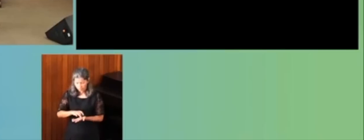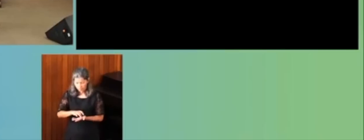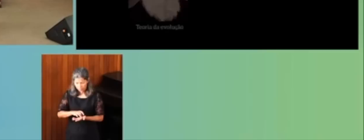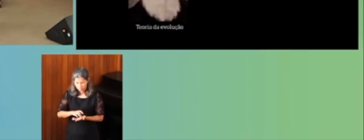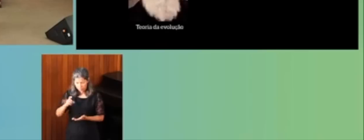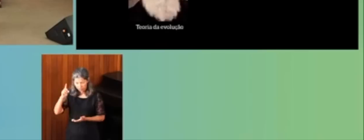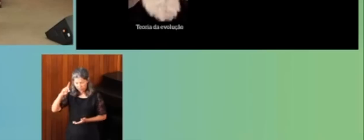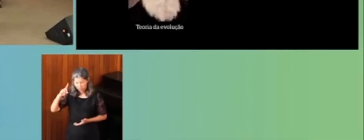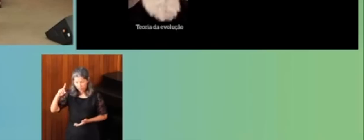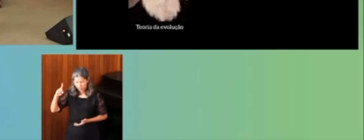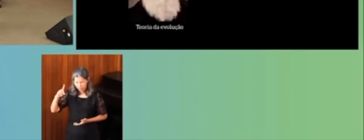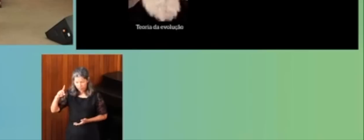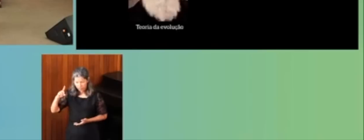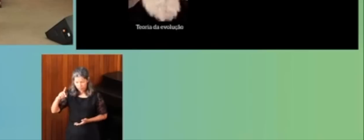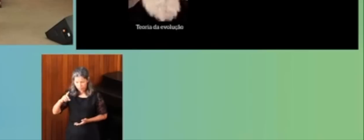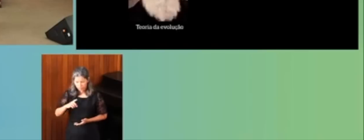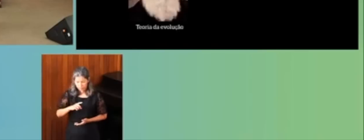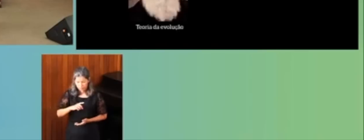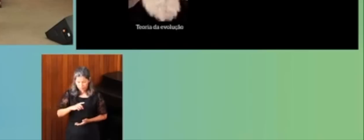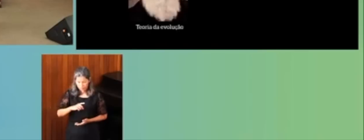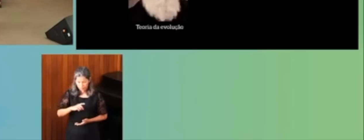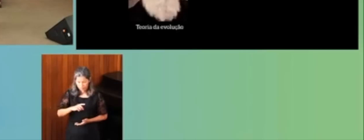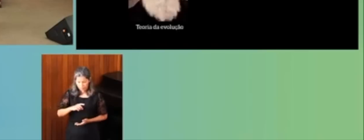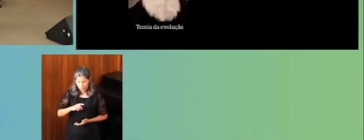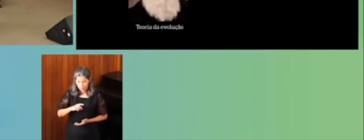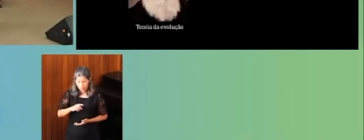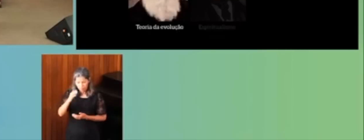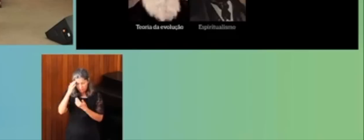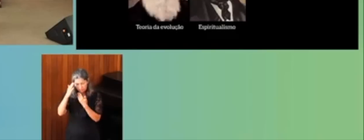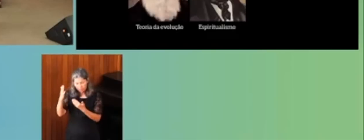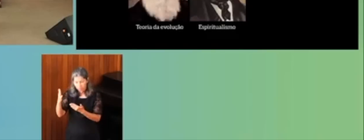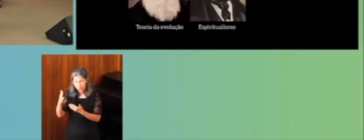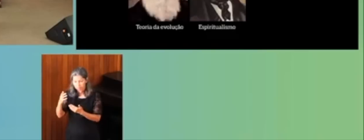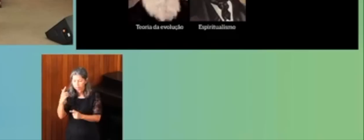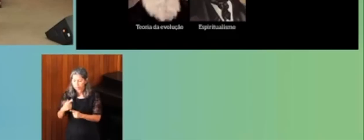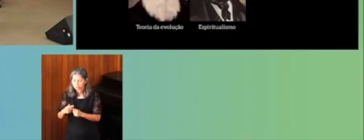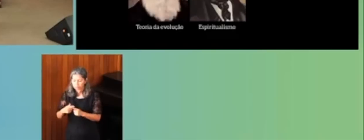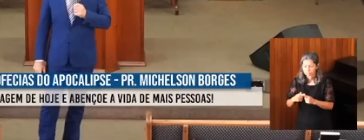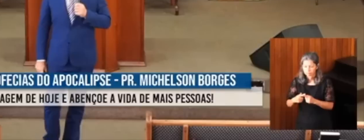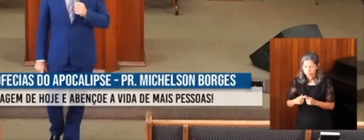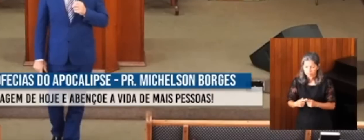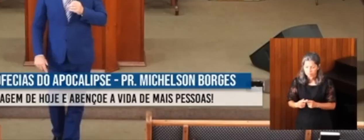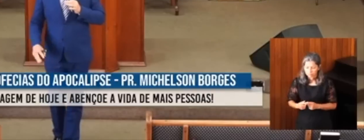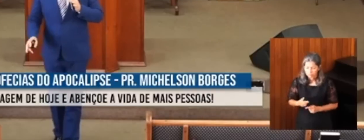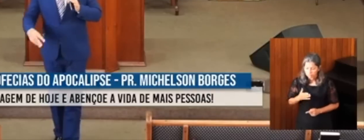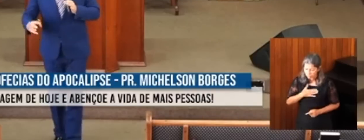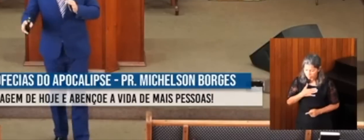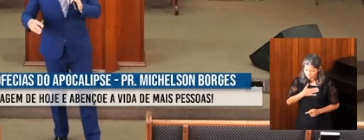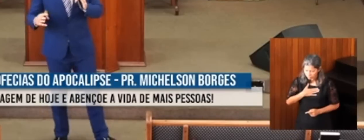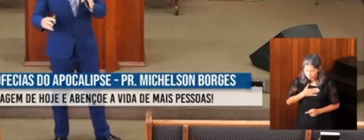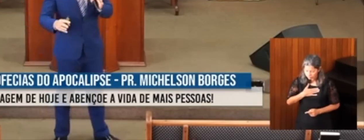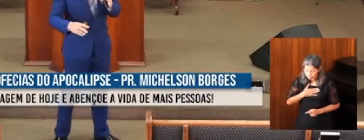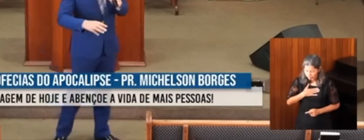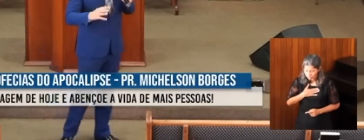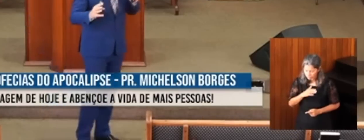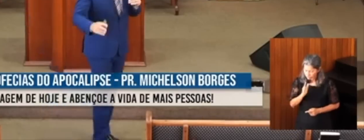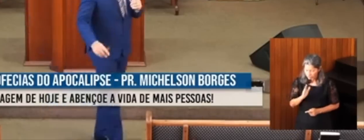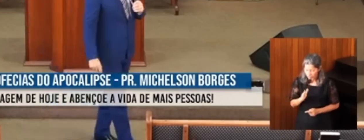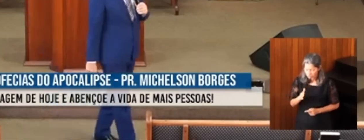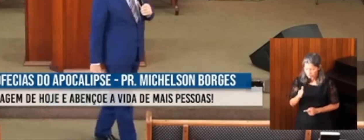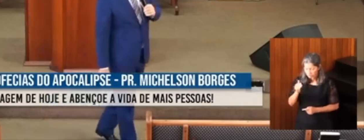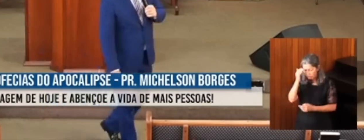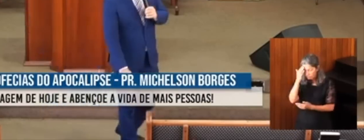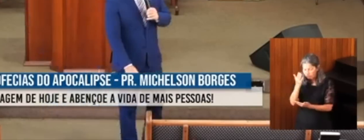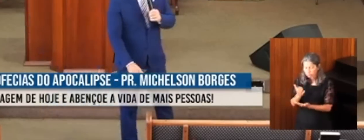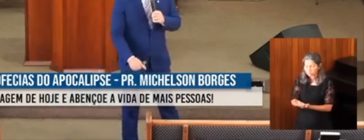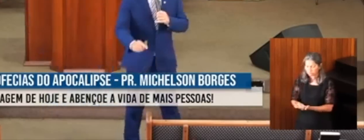eu também fui seguidor de Charles Darwin, eu fui darwinista, eu de alguma forma fui envolvido com ideias aí de parapsicologia